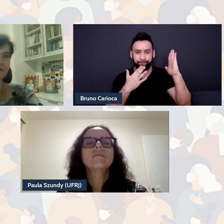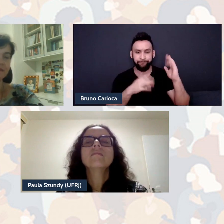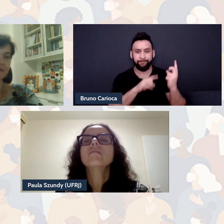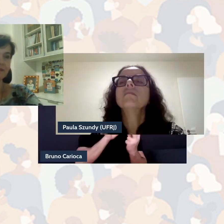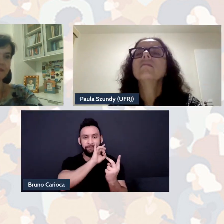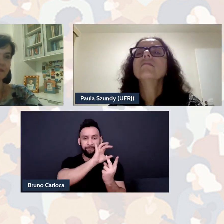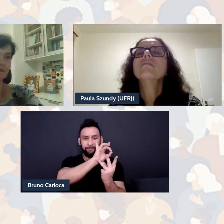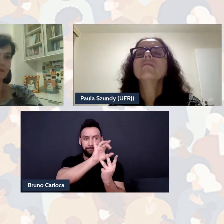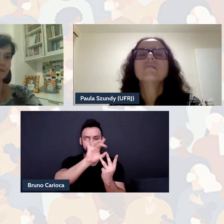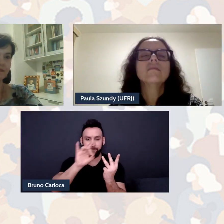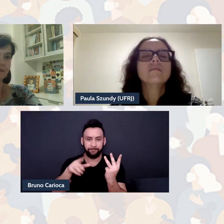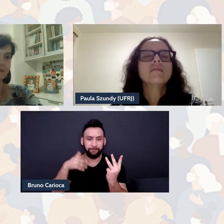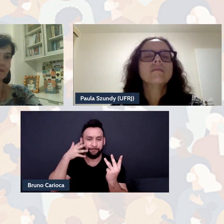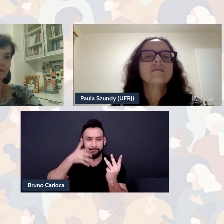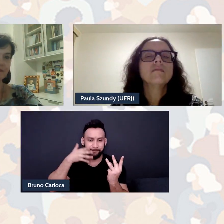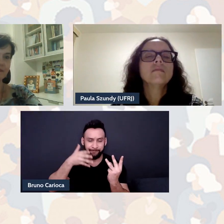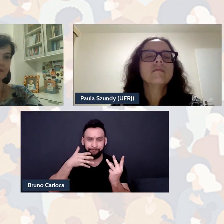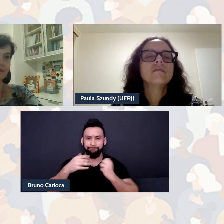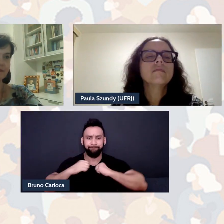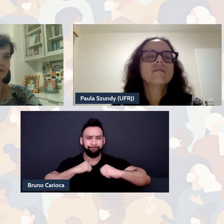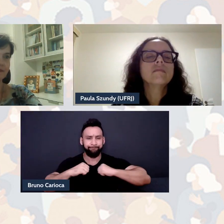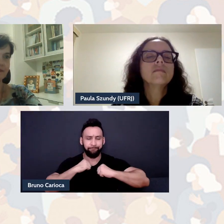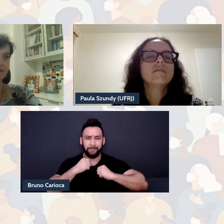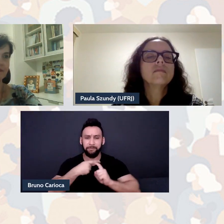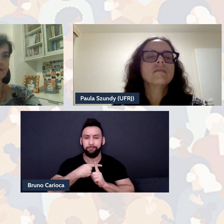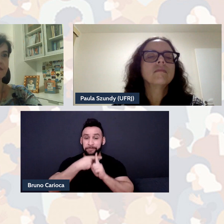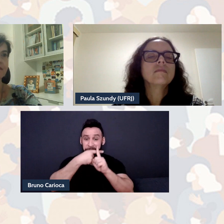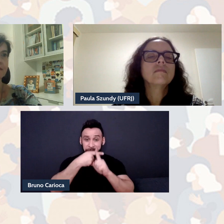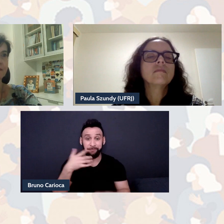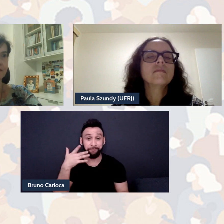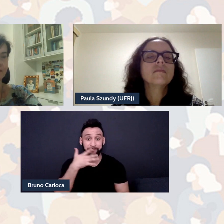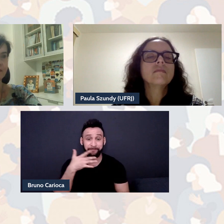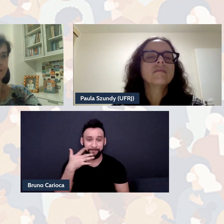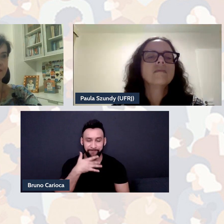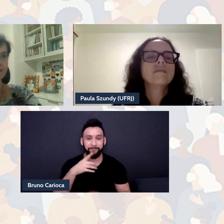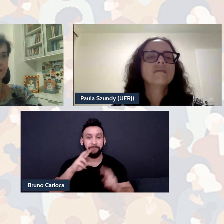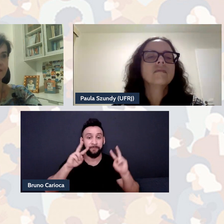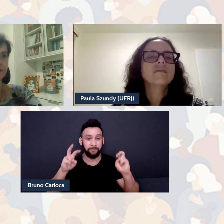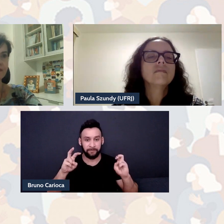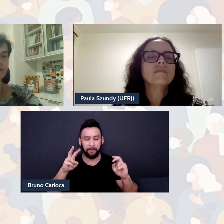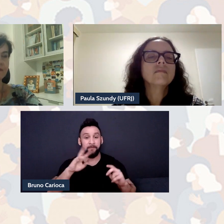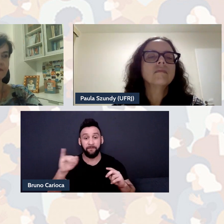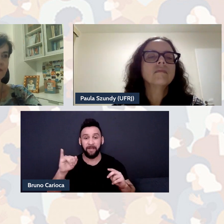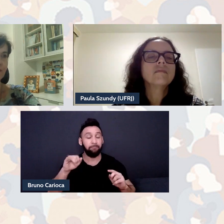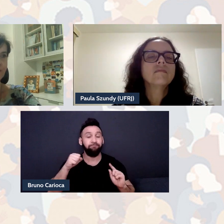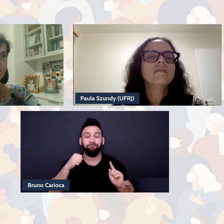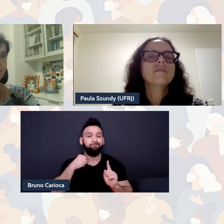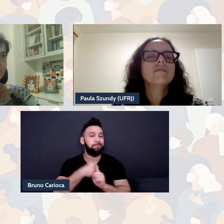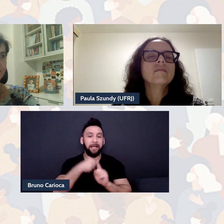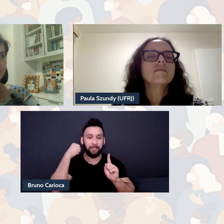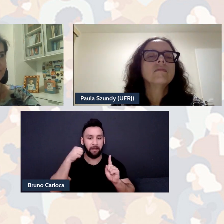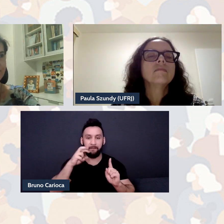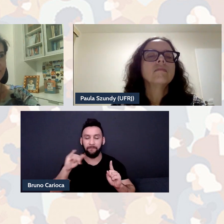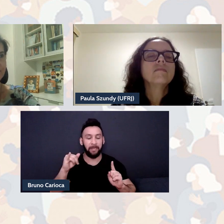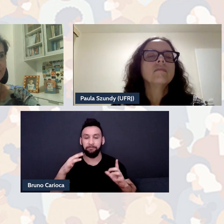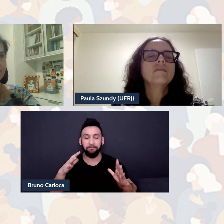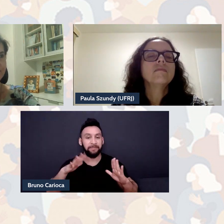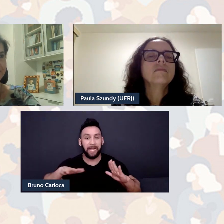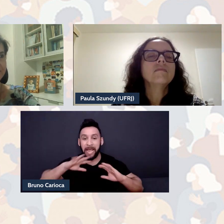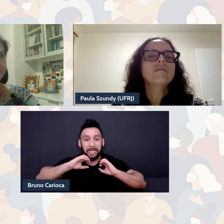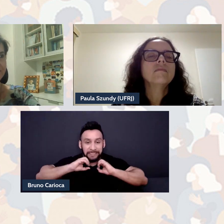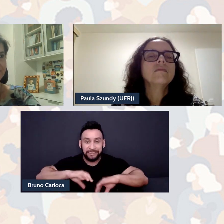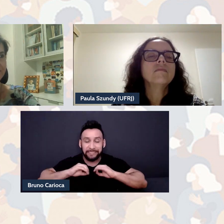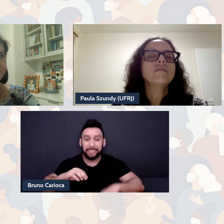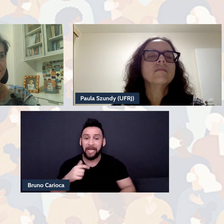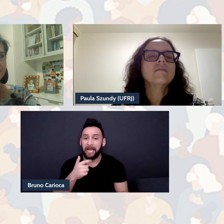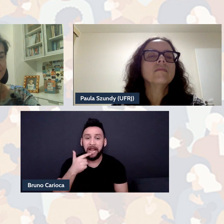por enriquecerem o debate aqui proposto sobre os impactos de políticas educacionais no ensino de línguas. Tá? E o evento